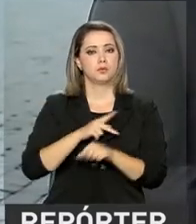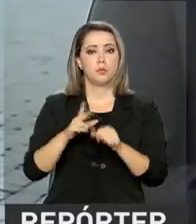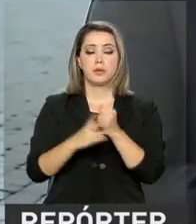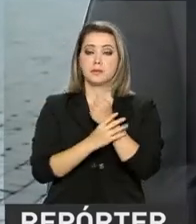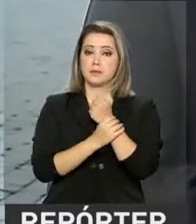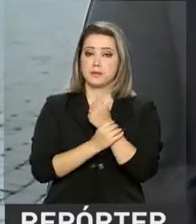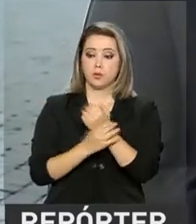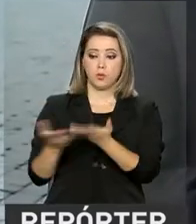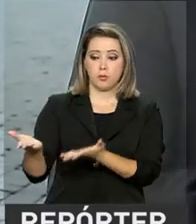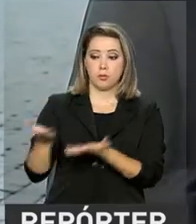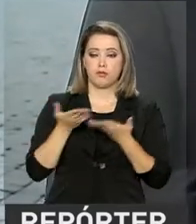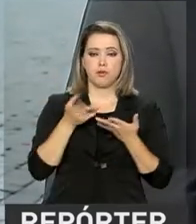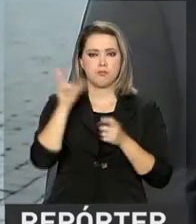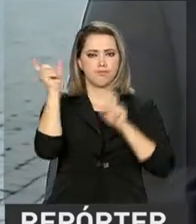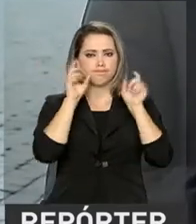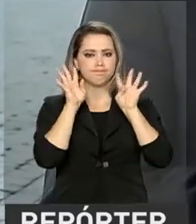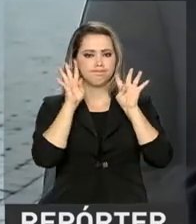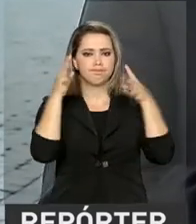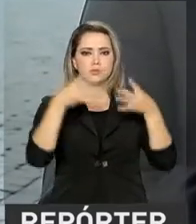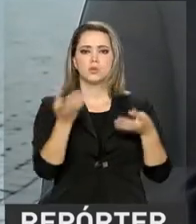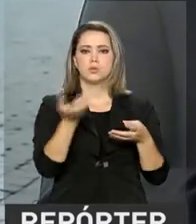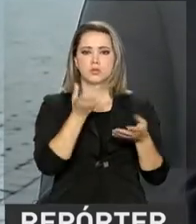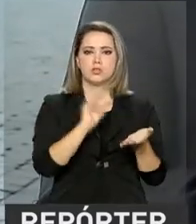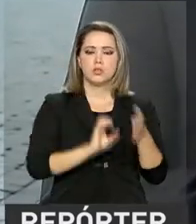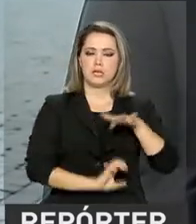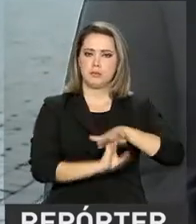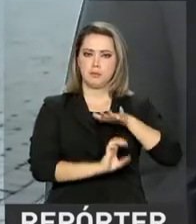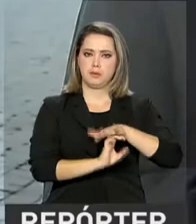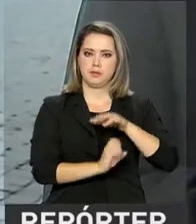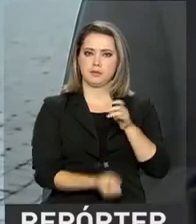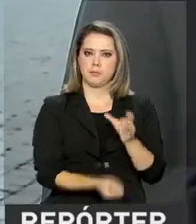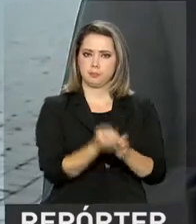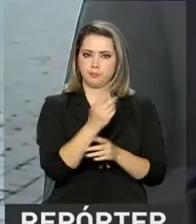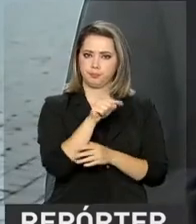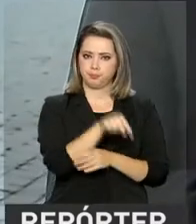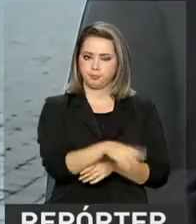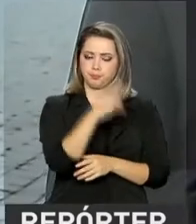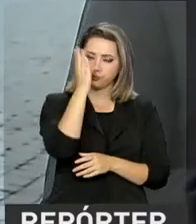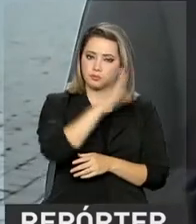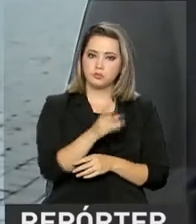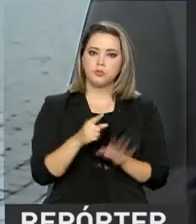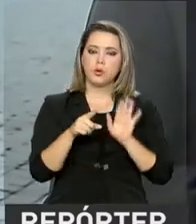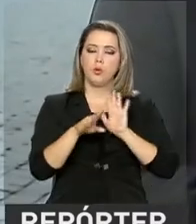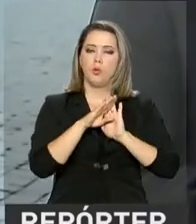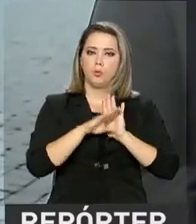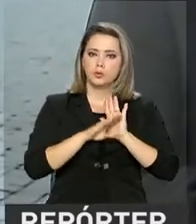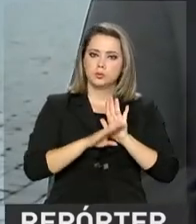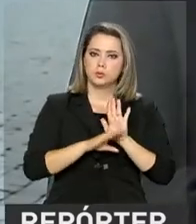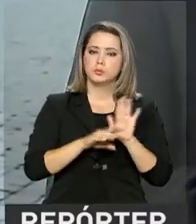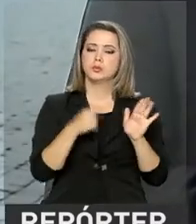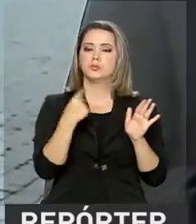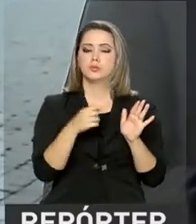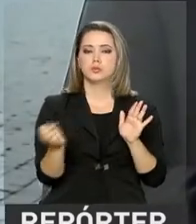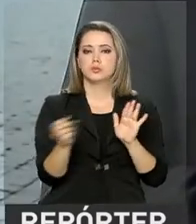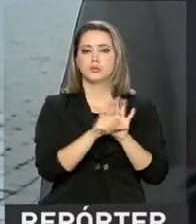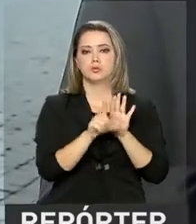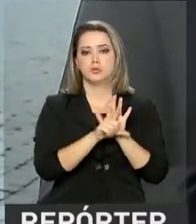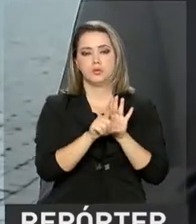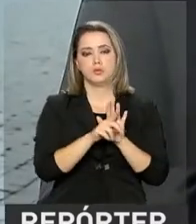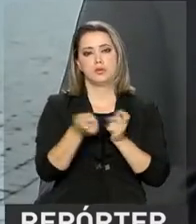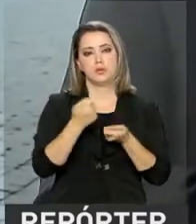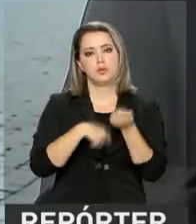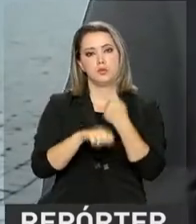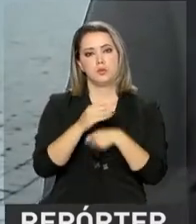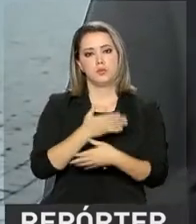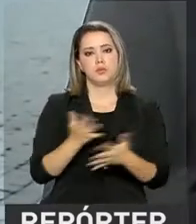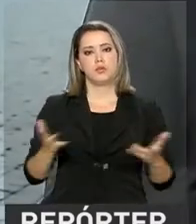para receber investimentos e está colocando em prática uma agenda de reformas que tem como meta tornar a economia mais